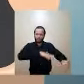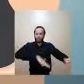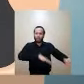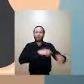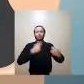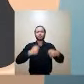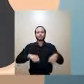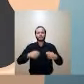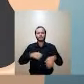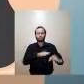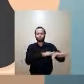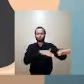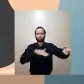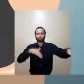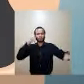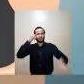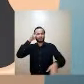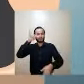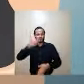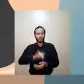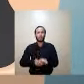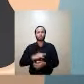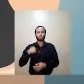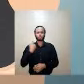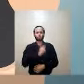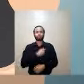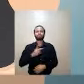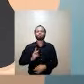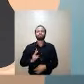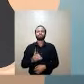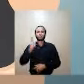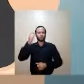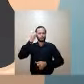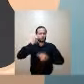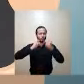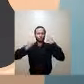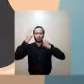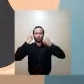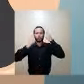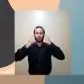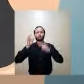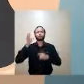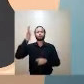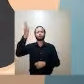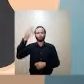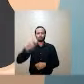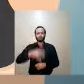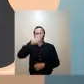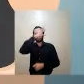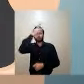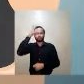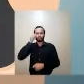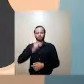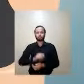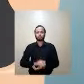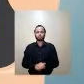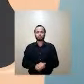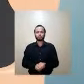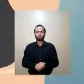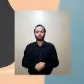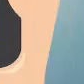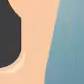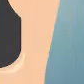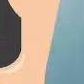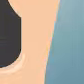destravar. Fizemos o que precisava ser feito. E será assim sempre. Sempre. Sempre.